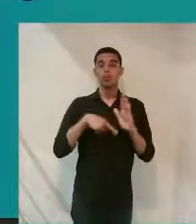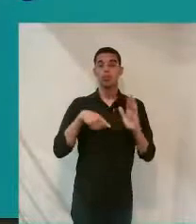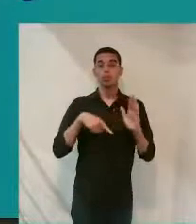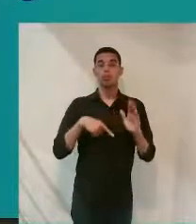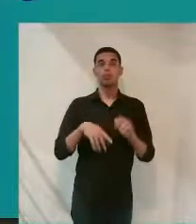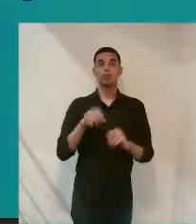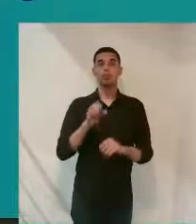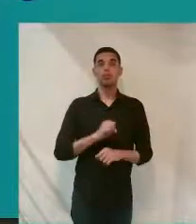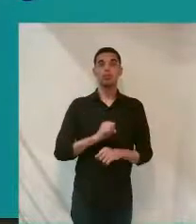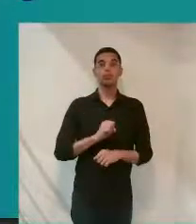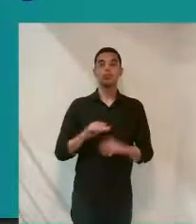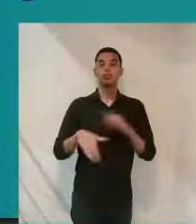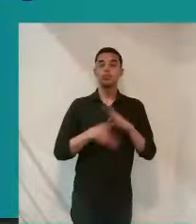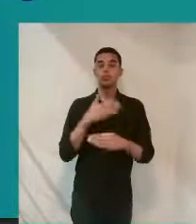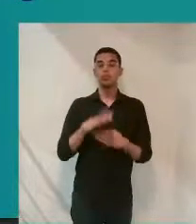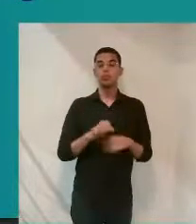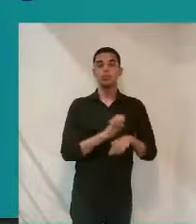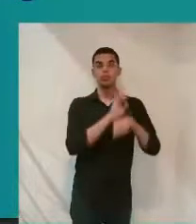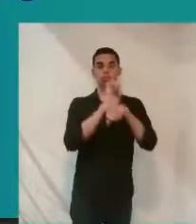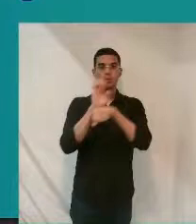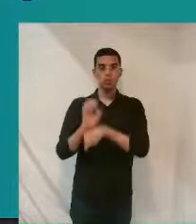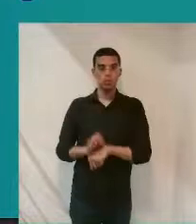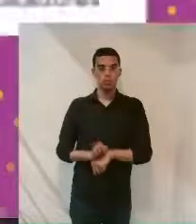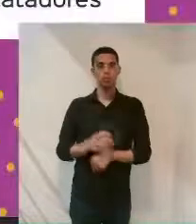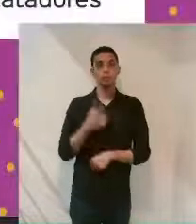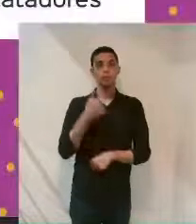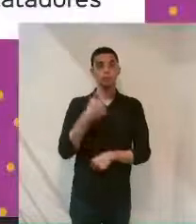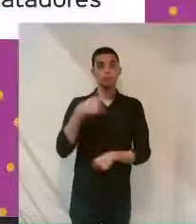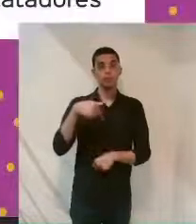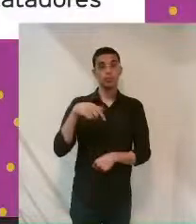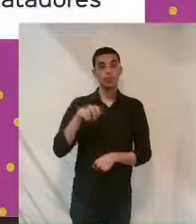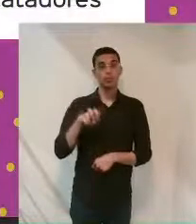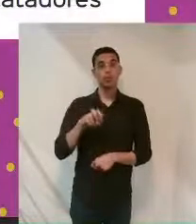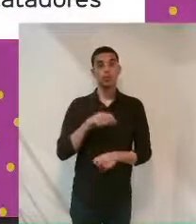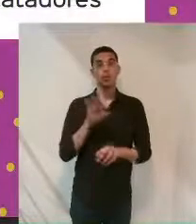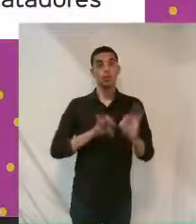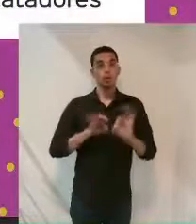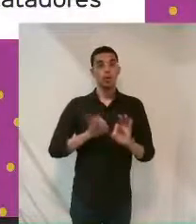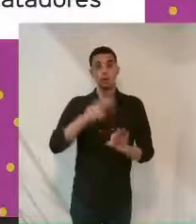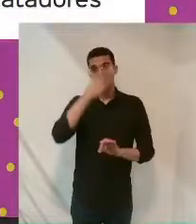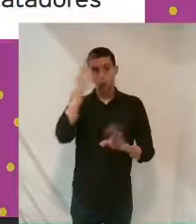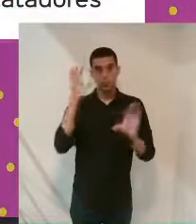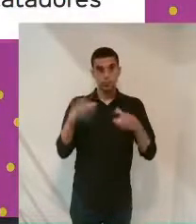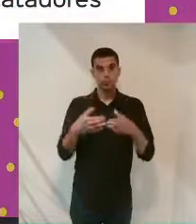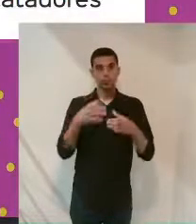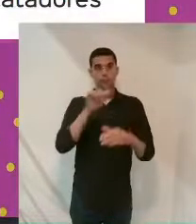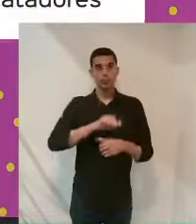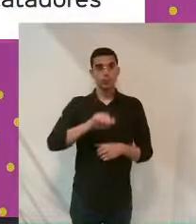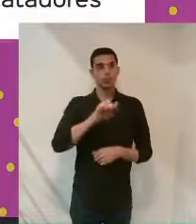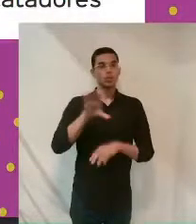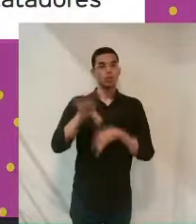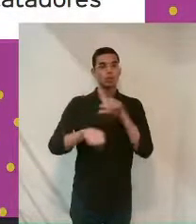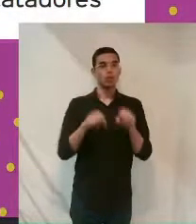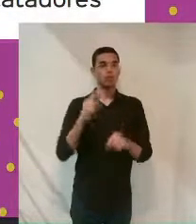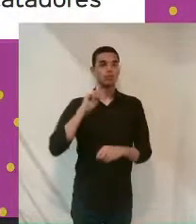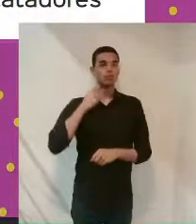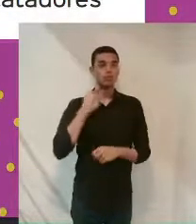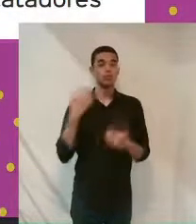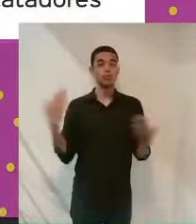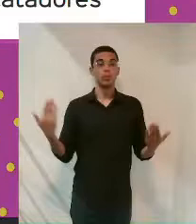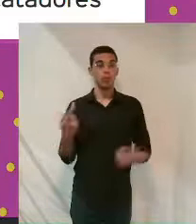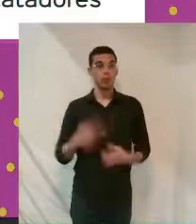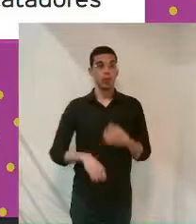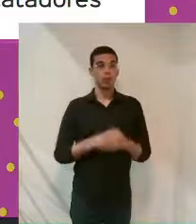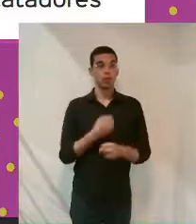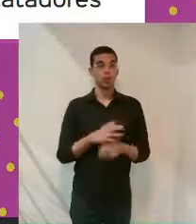presente em todos os estados brasileiros. São 135 organizações de catadores. Este ano, mais de 250 que já